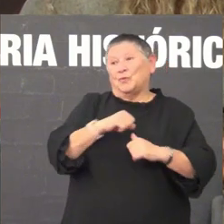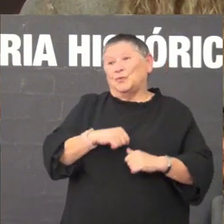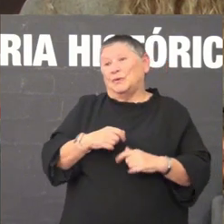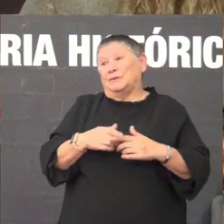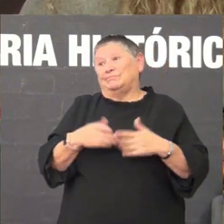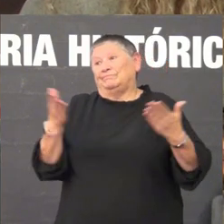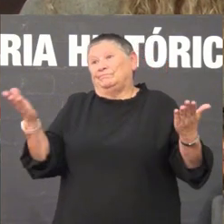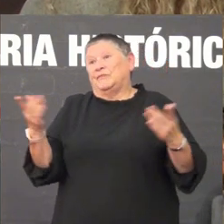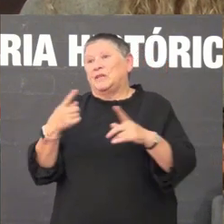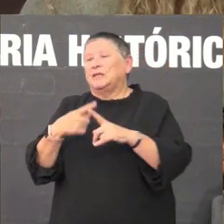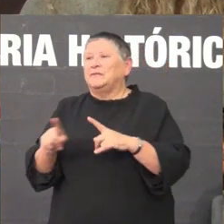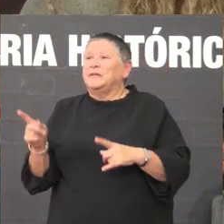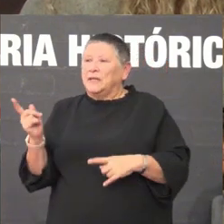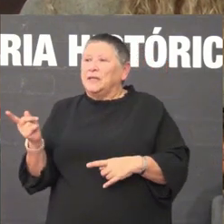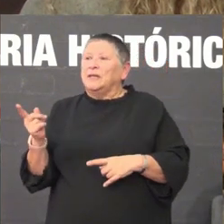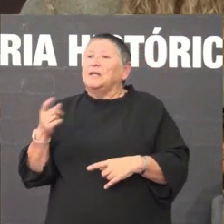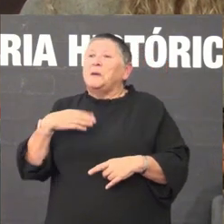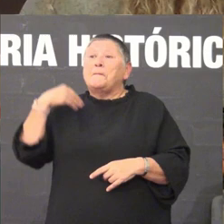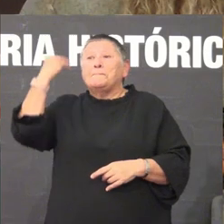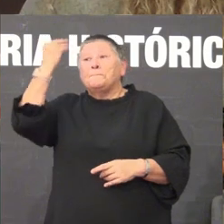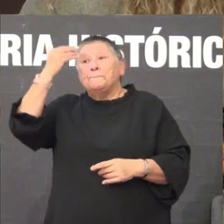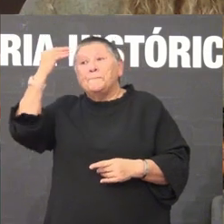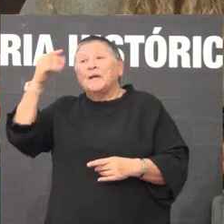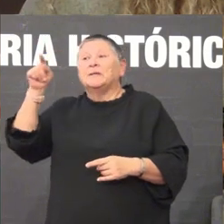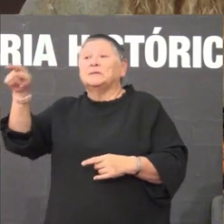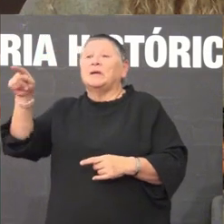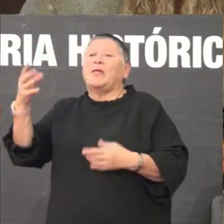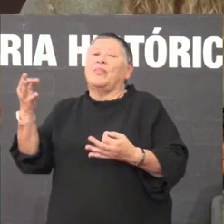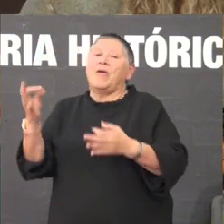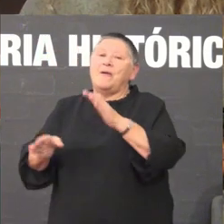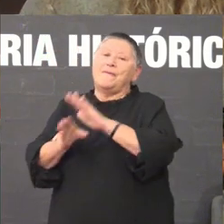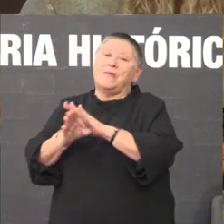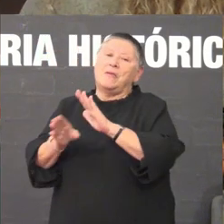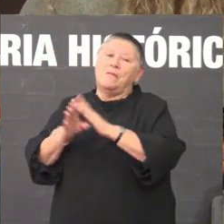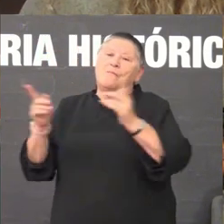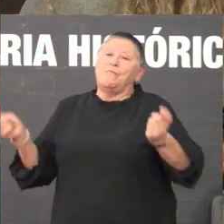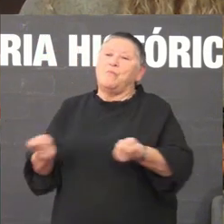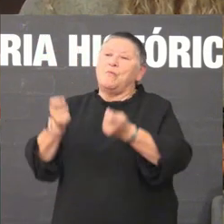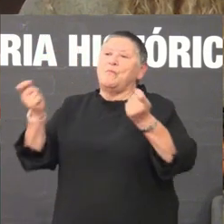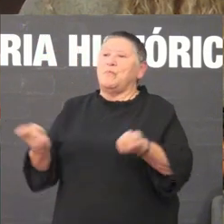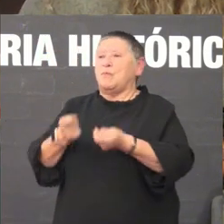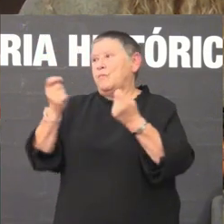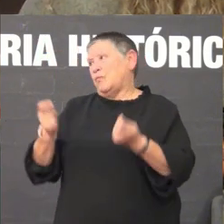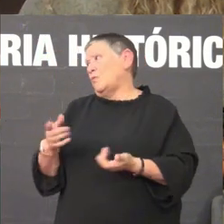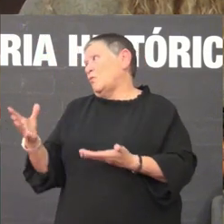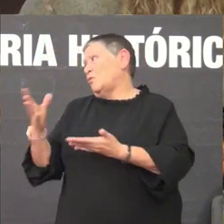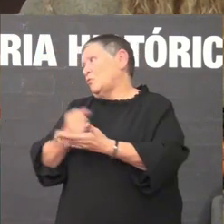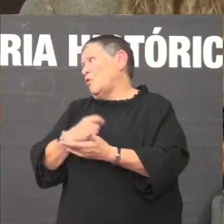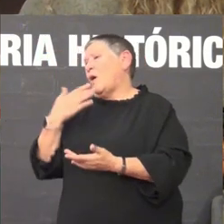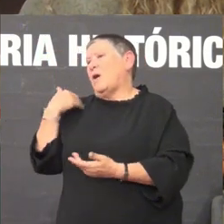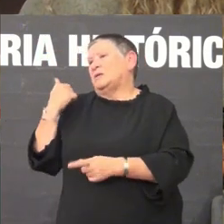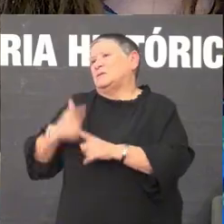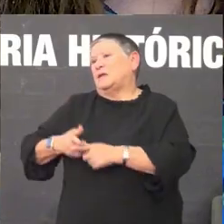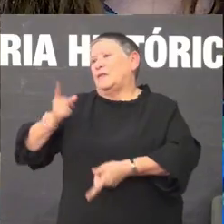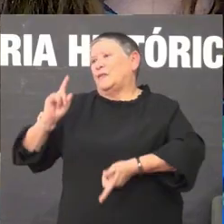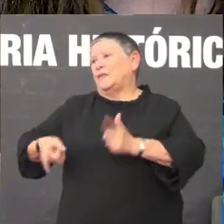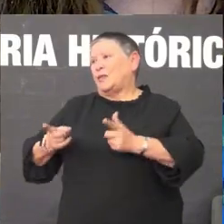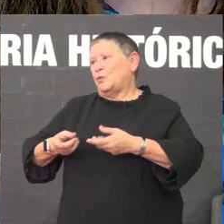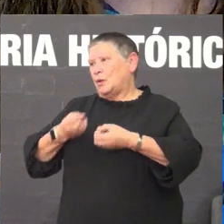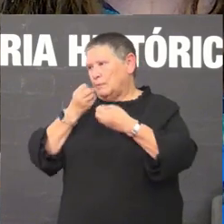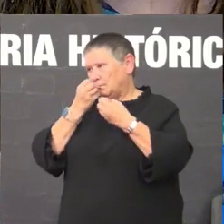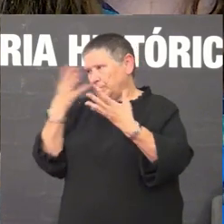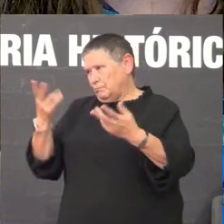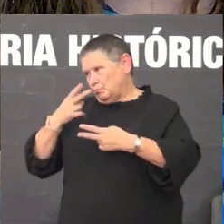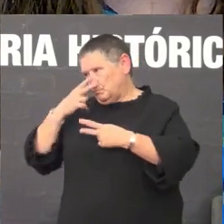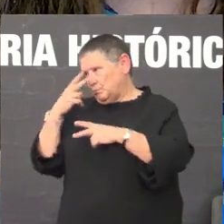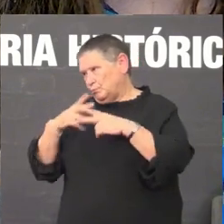seja, considerar que era mais importante falar-se sobre a democratização do que sobre o que foi a ditadura. Porque falar da oposição à ditadura,